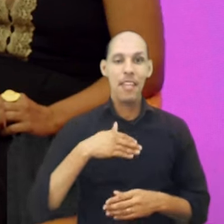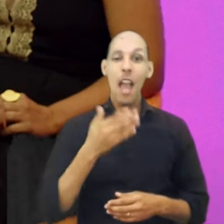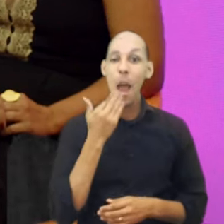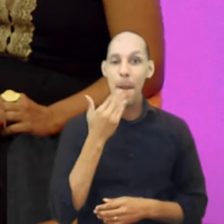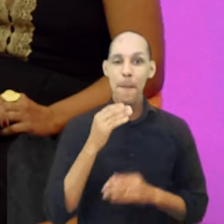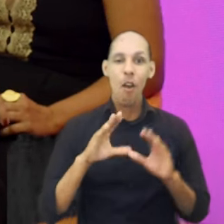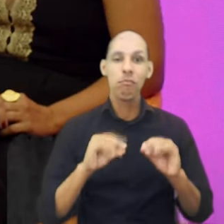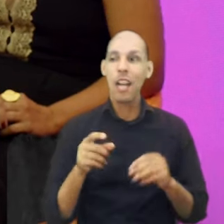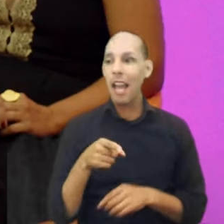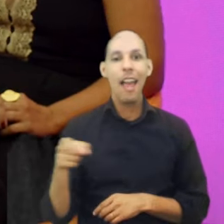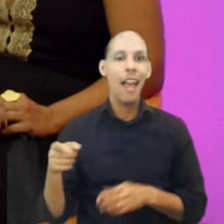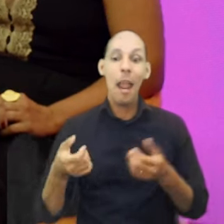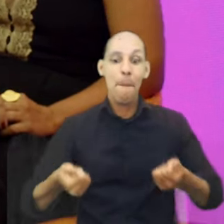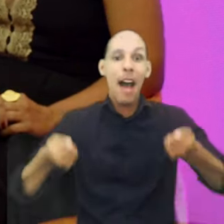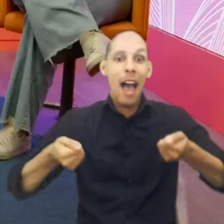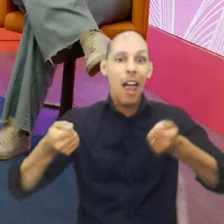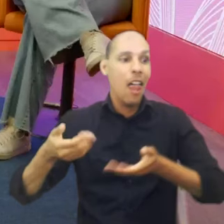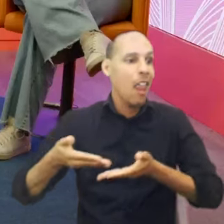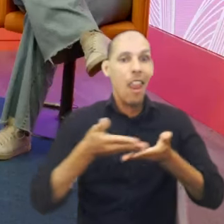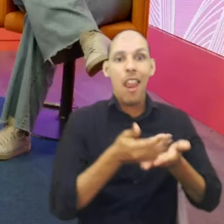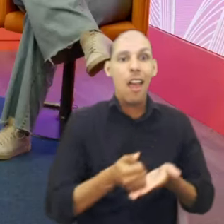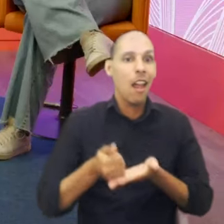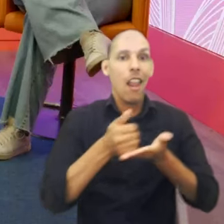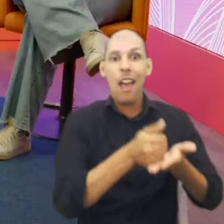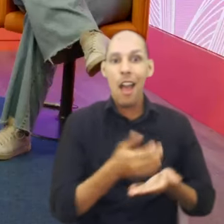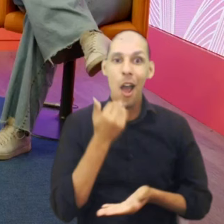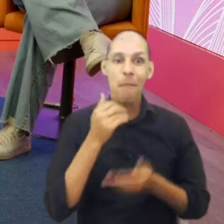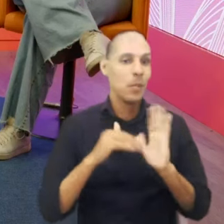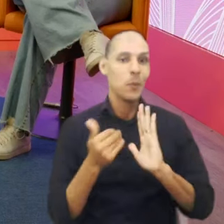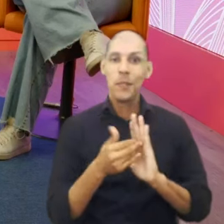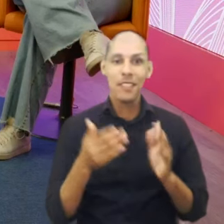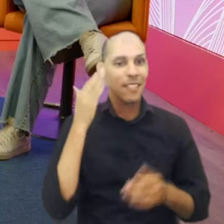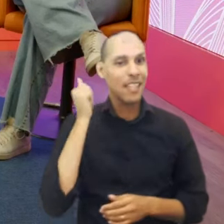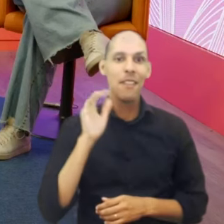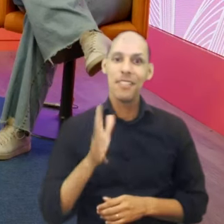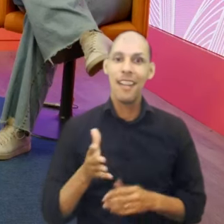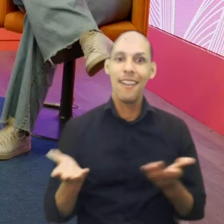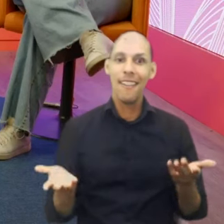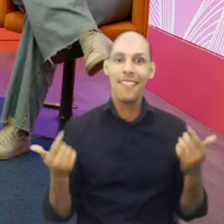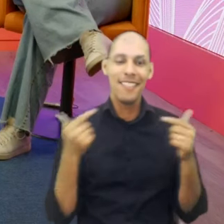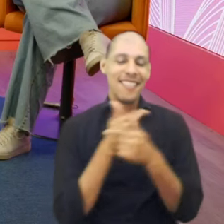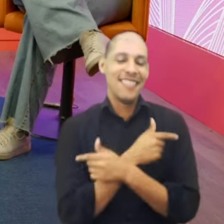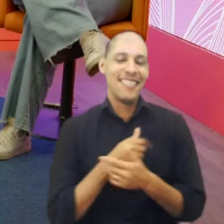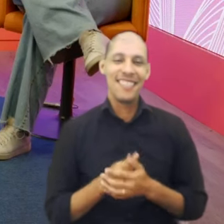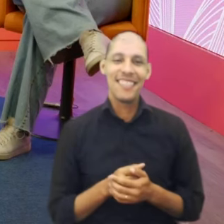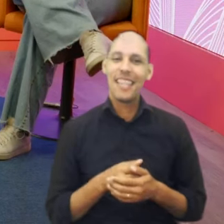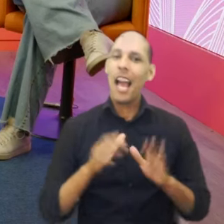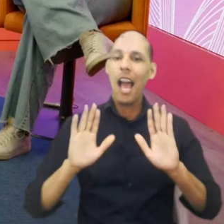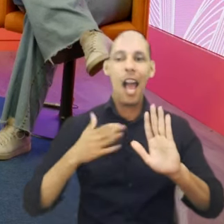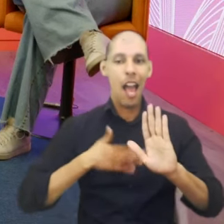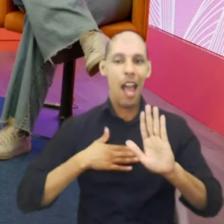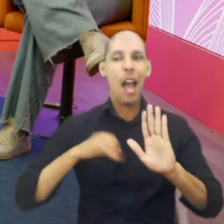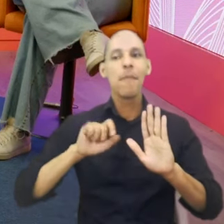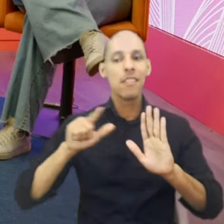jantar e elas levam a comida até a panela. Já chegaram até com um negocinho de sal lá. Eu falei, calma, gente, eu não sei. Não exagera,